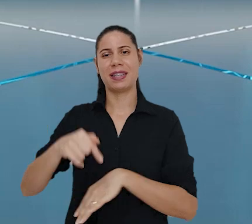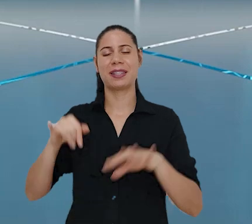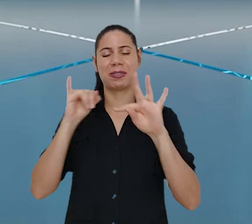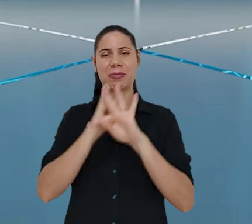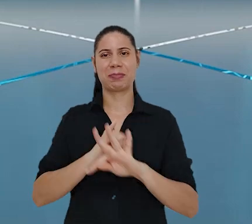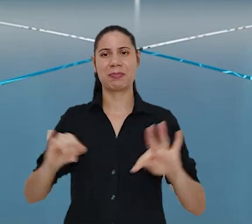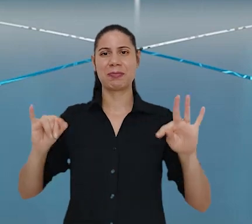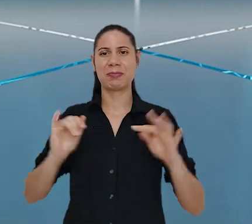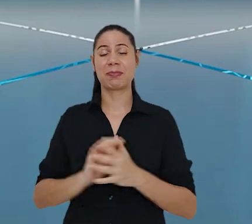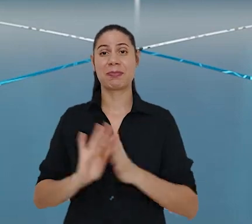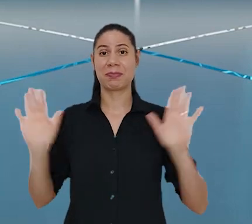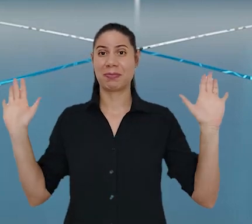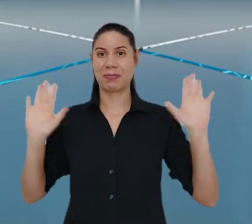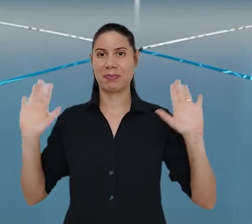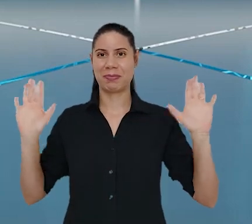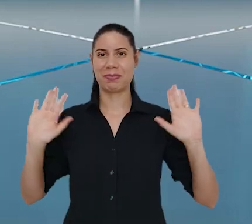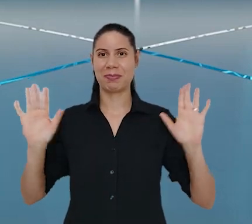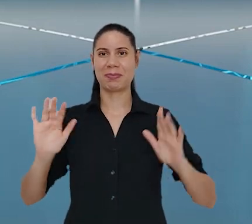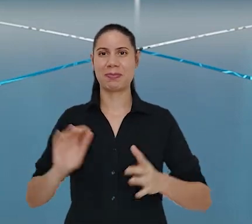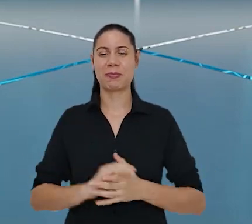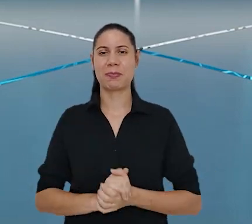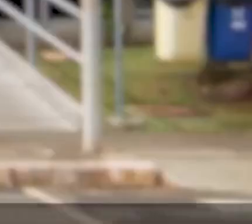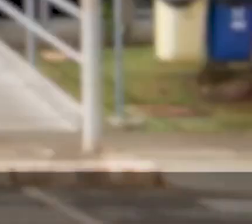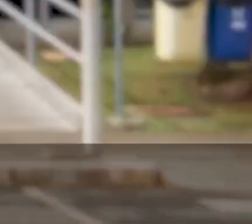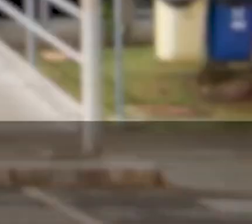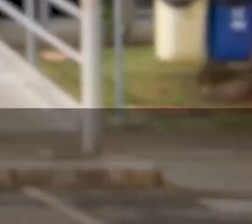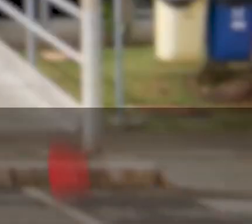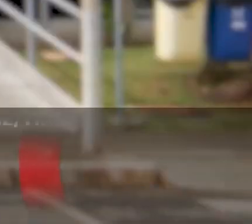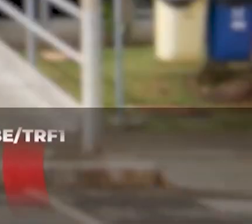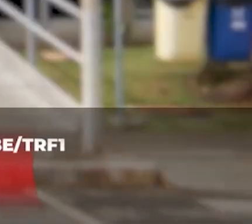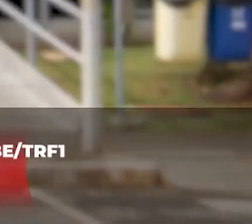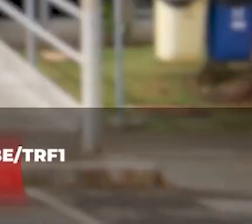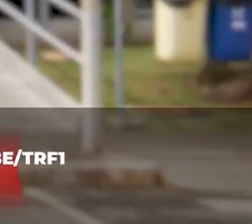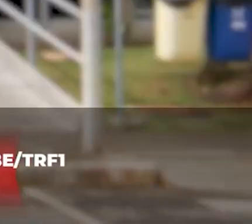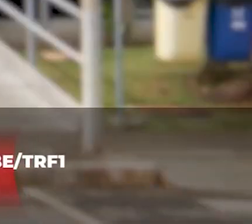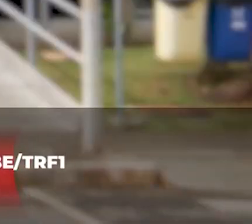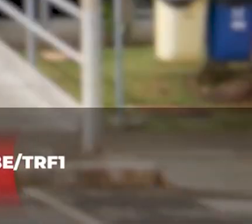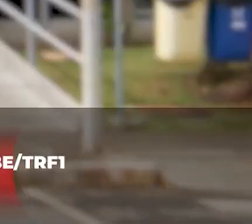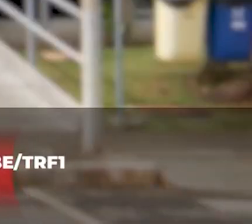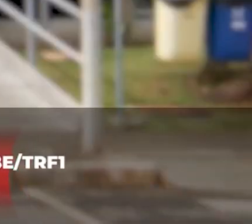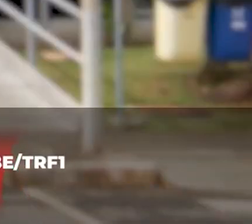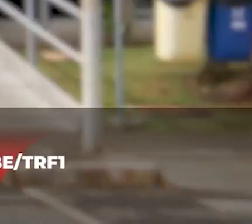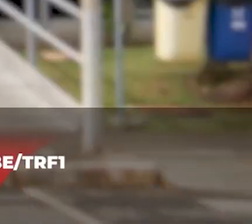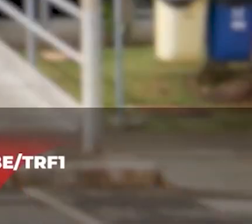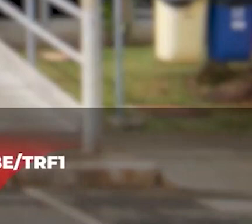aqui na TV Justiça. Tchau!